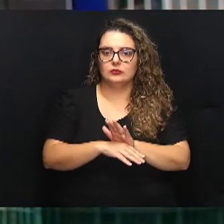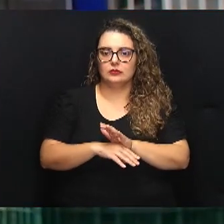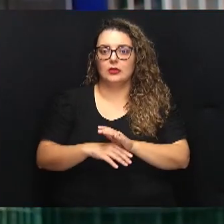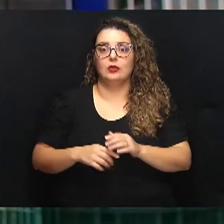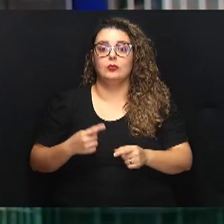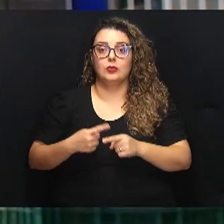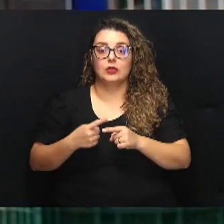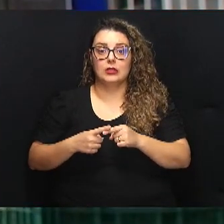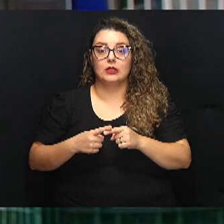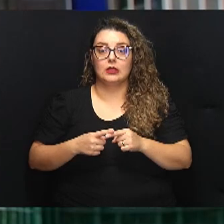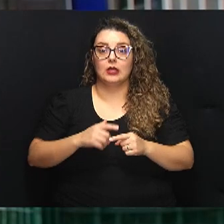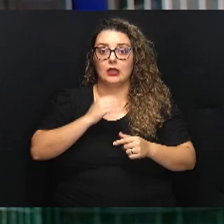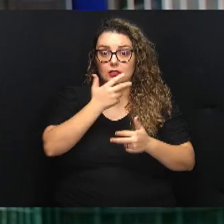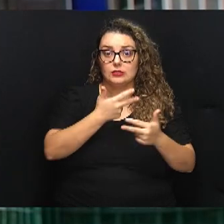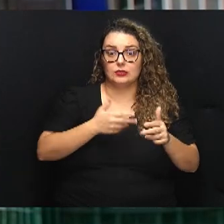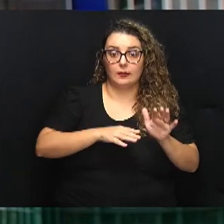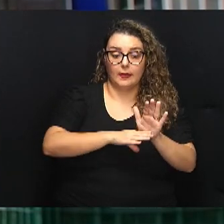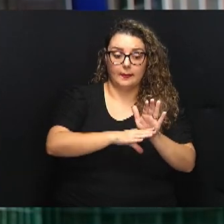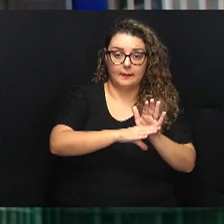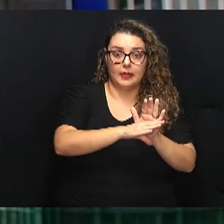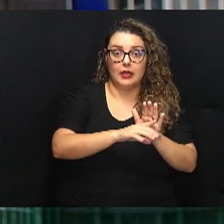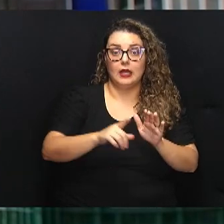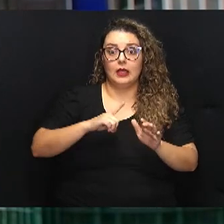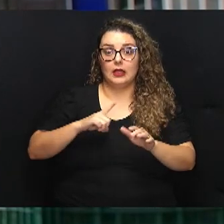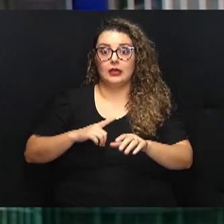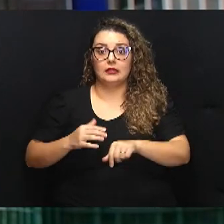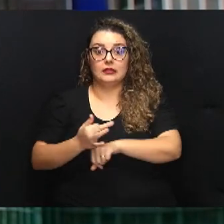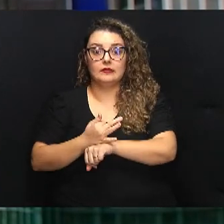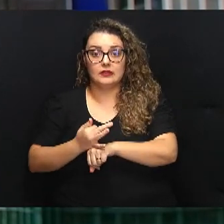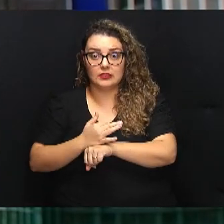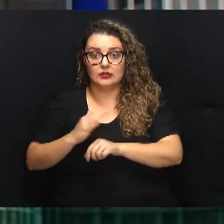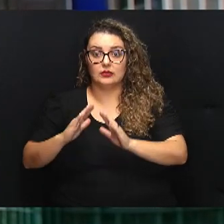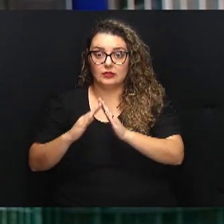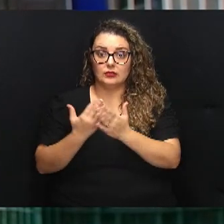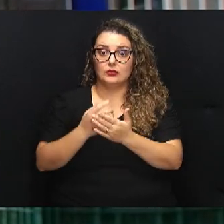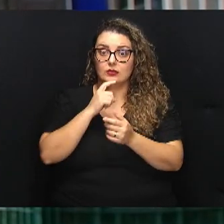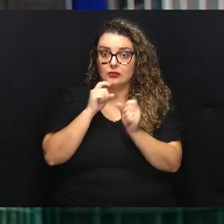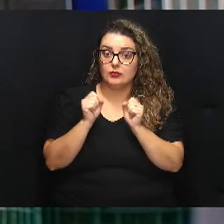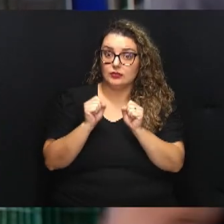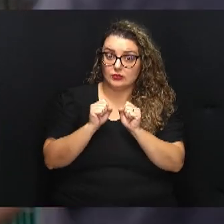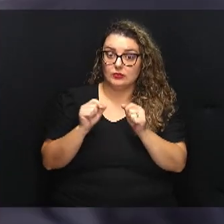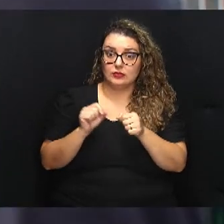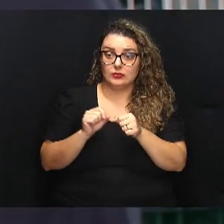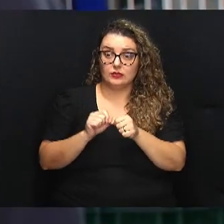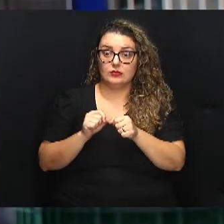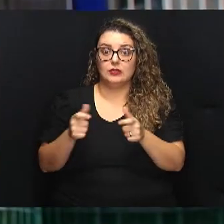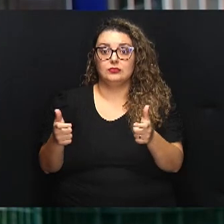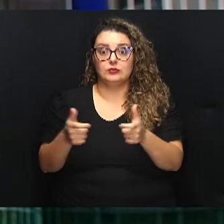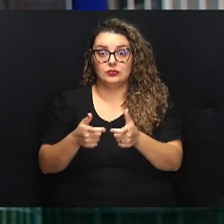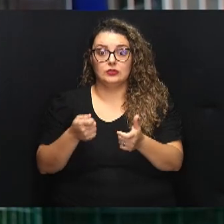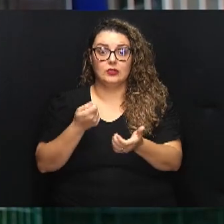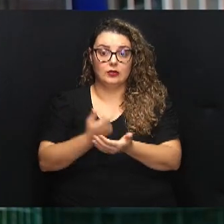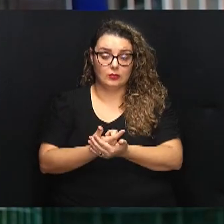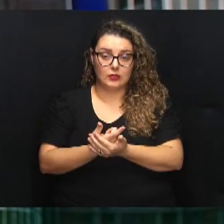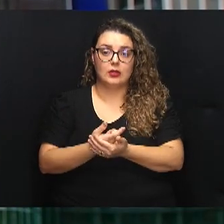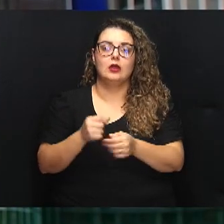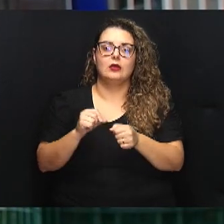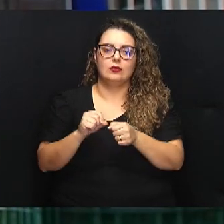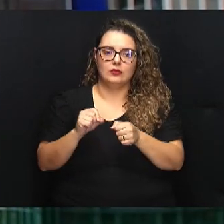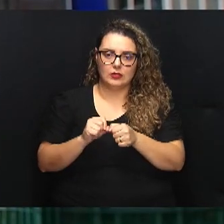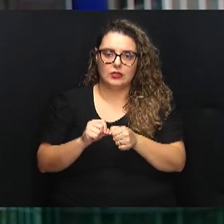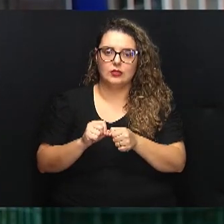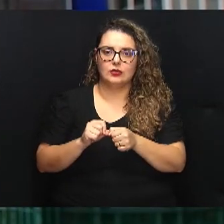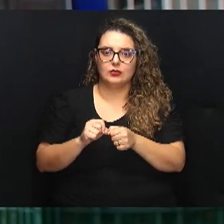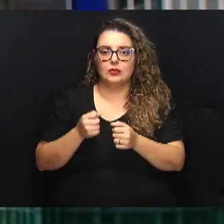grande alta e daí teve o recesso escolar, o clima frio que faz diminuir o consumo, fez com que o consumo se